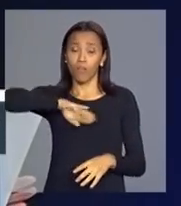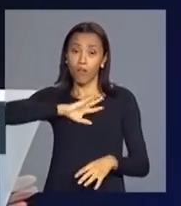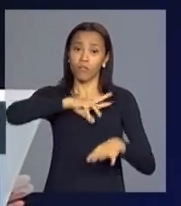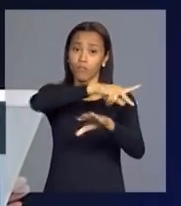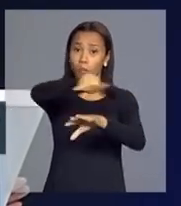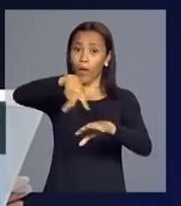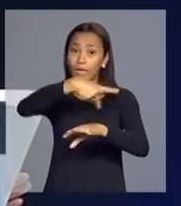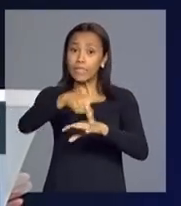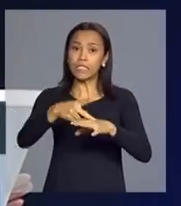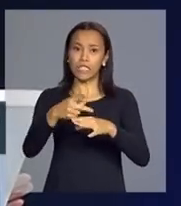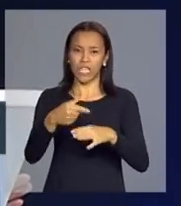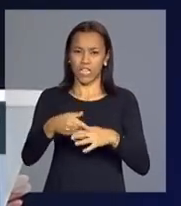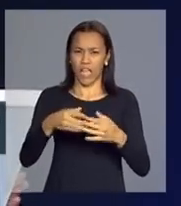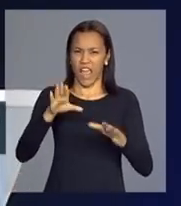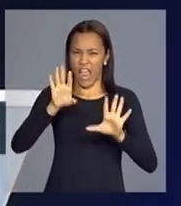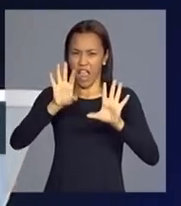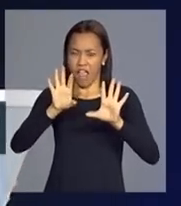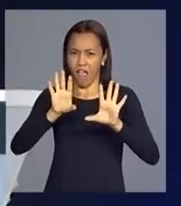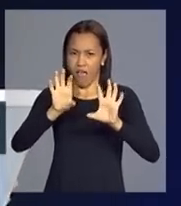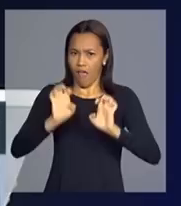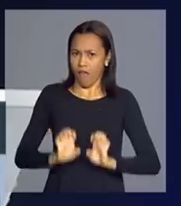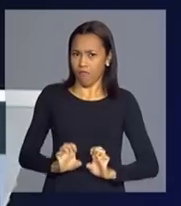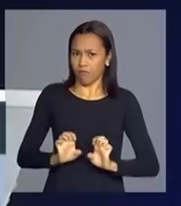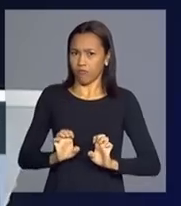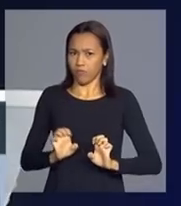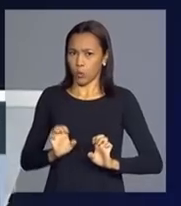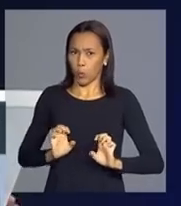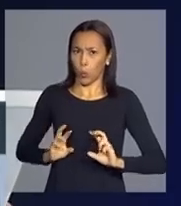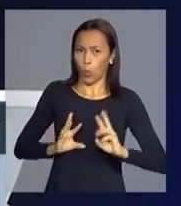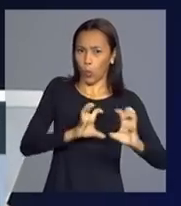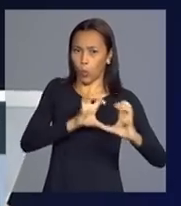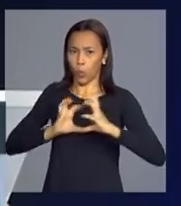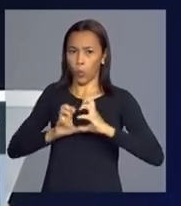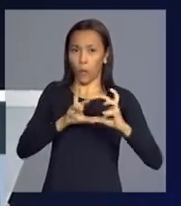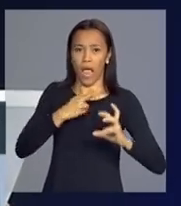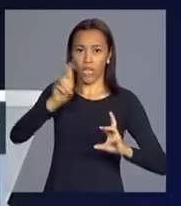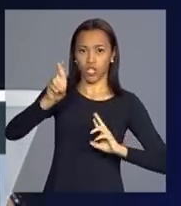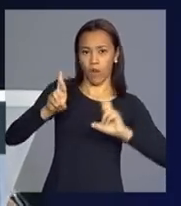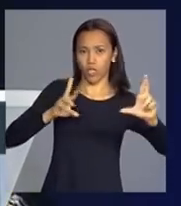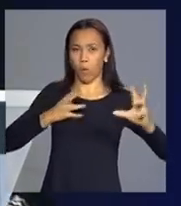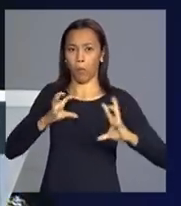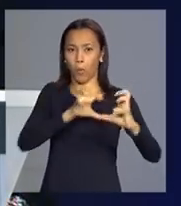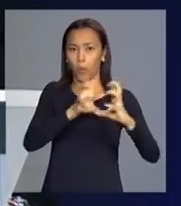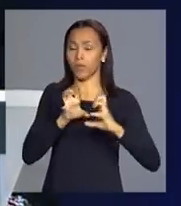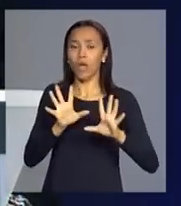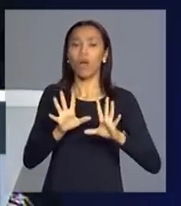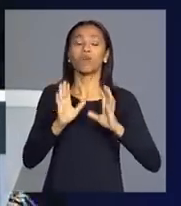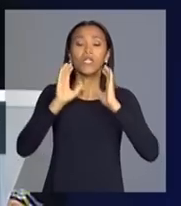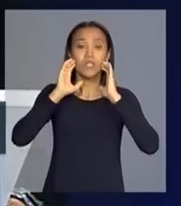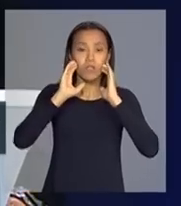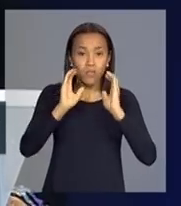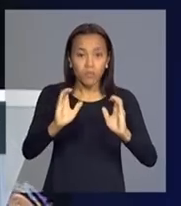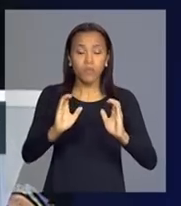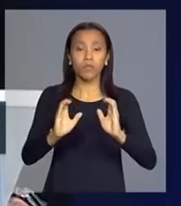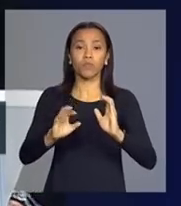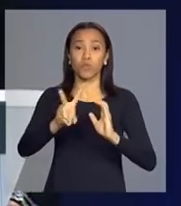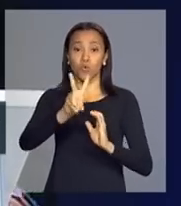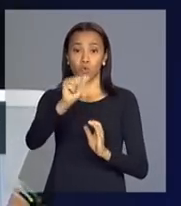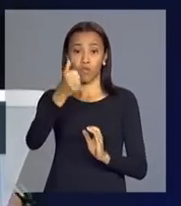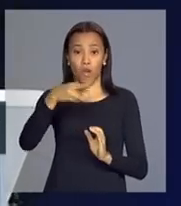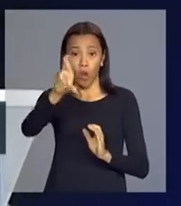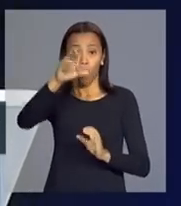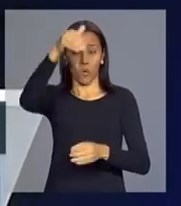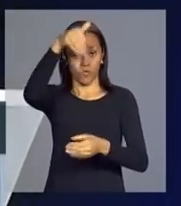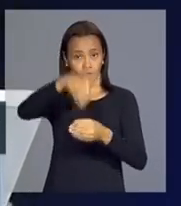tem conflitos étnicos, que não tem lutas religiosas. Somos um país que preza os valores da democracia,